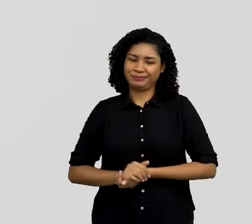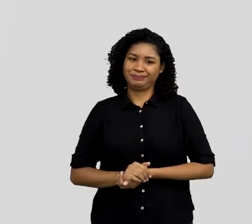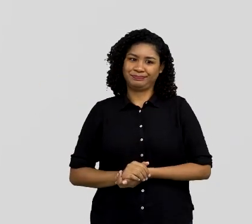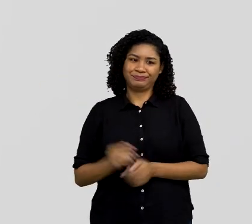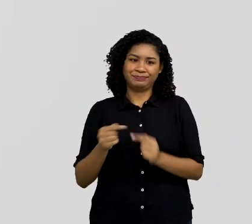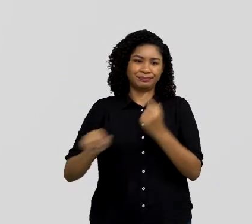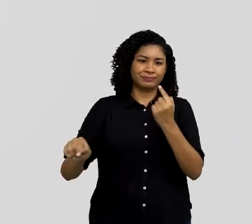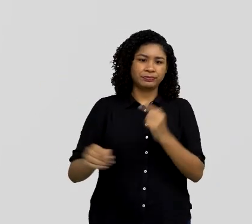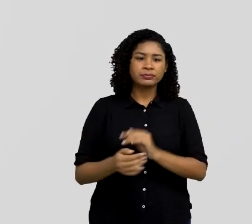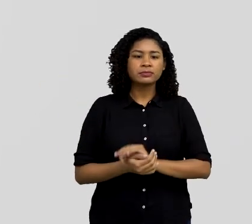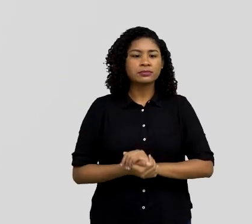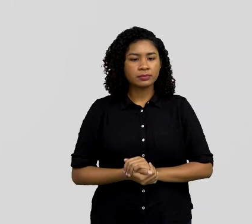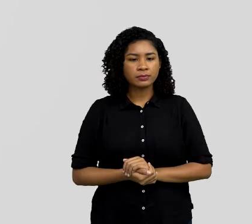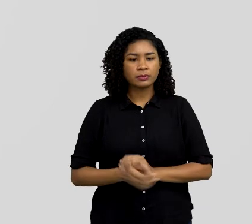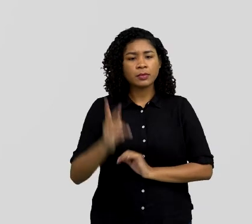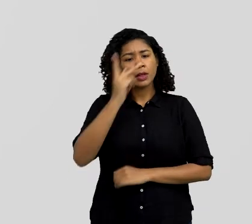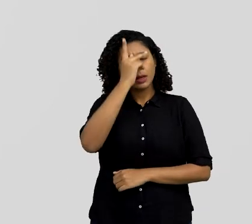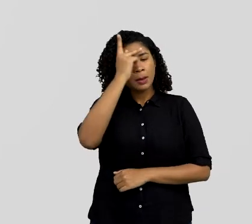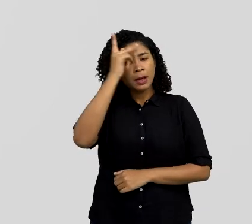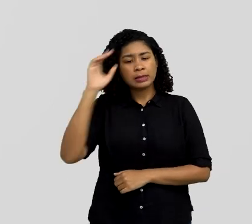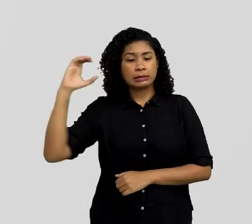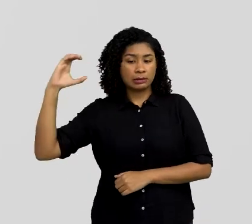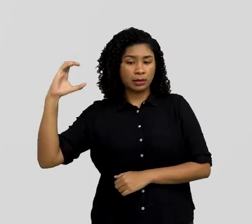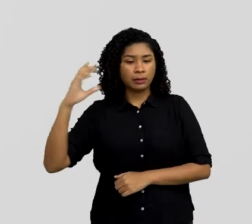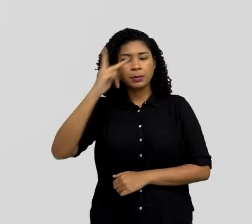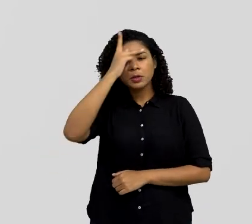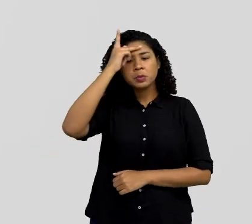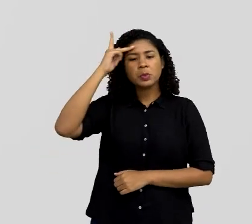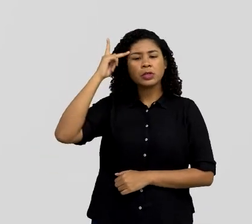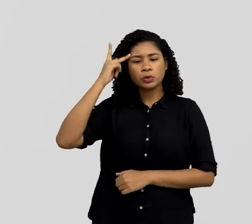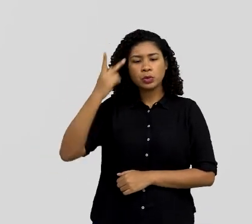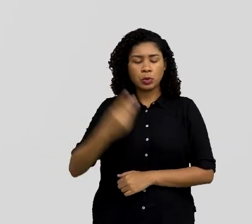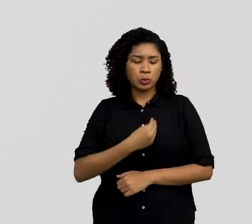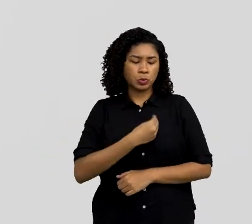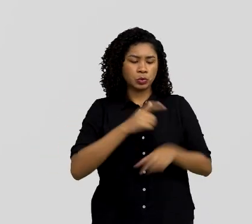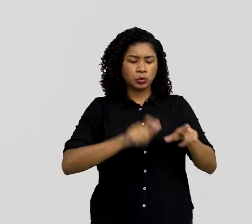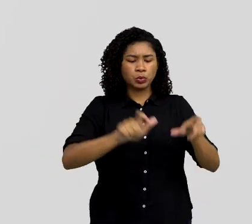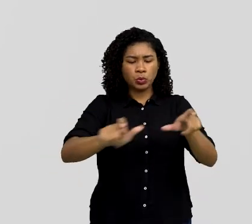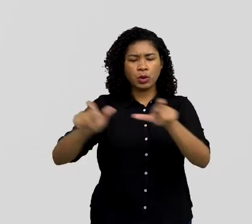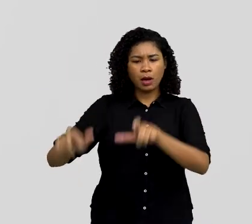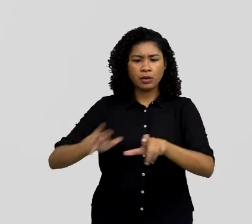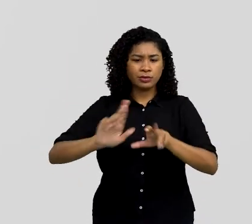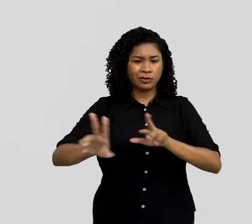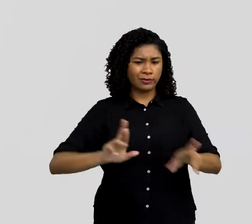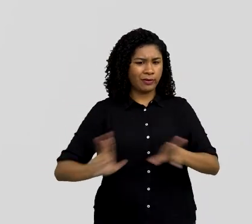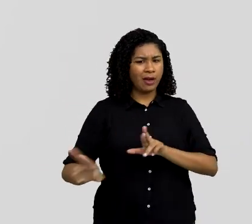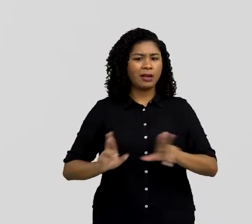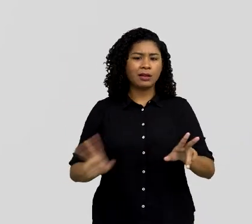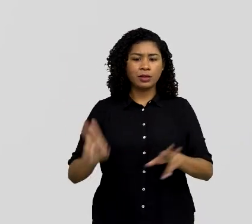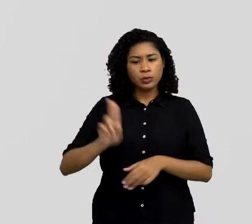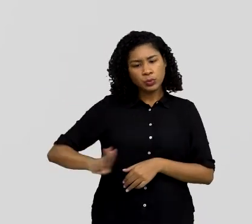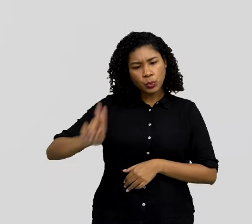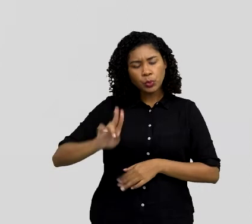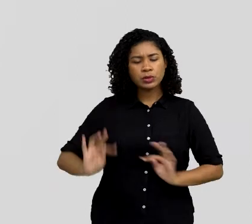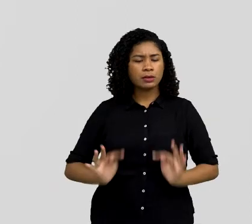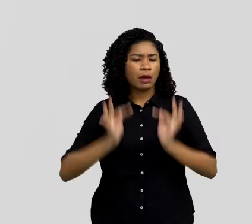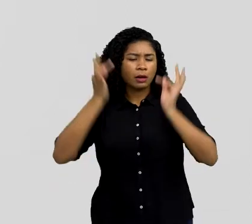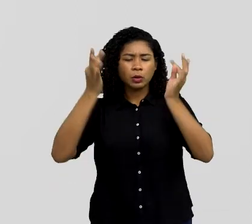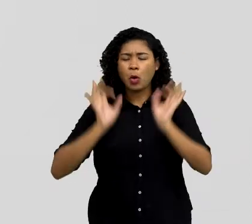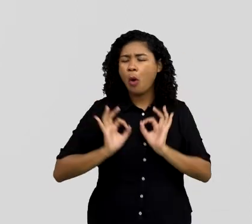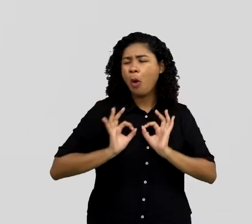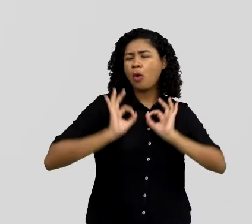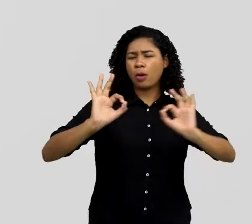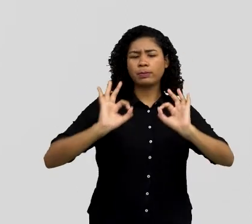que pessoas de diferentes lugares usam as mesmas tecnologias de ponta, né, e não é bem assim, né? Sabendo